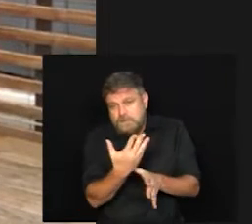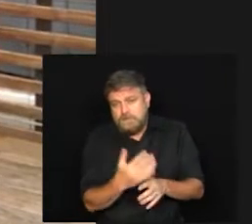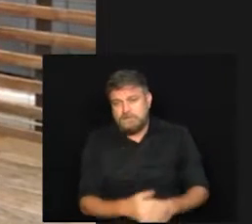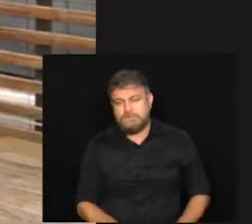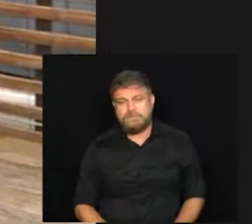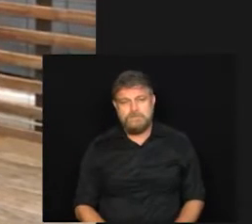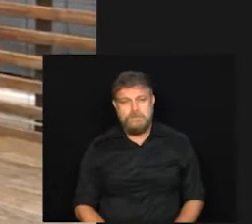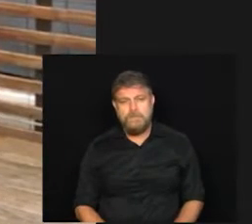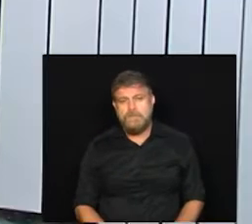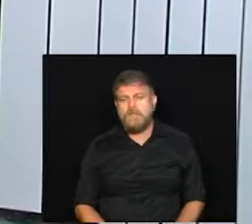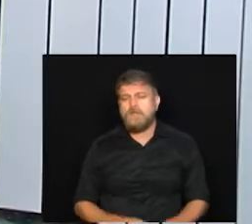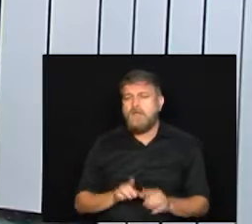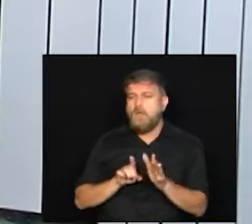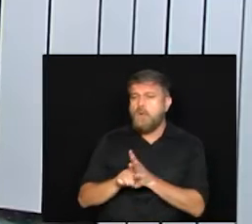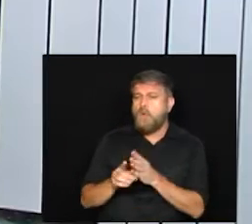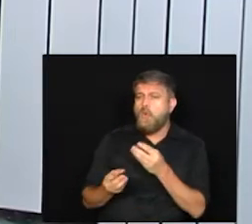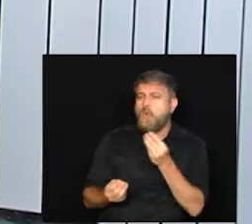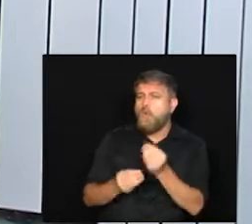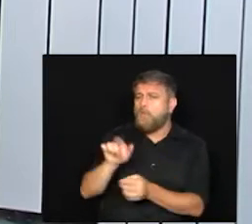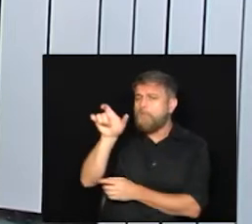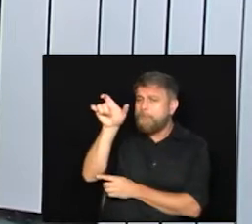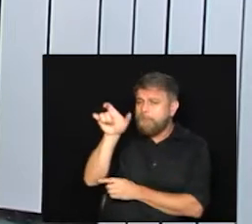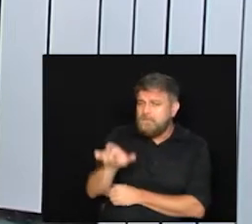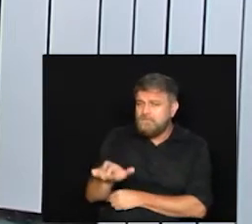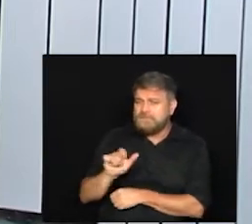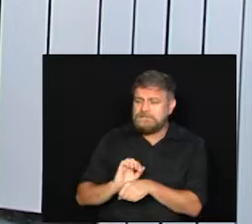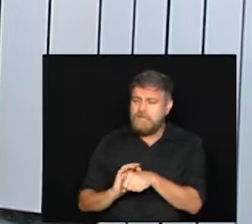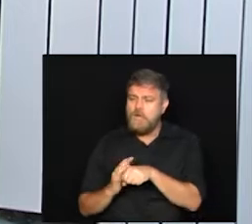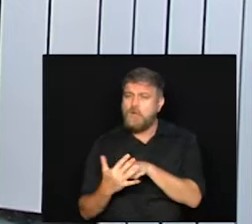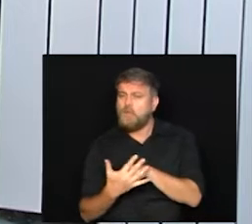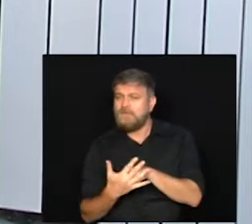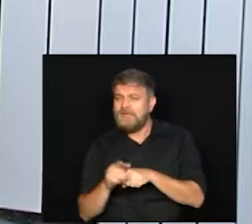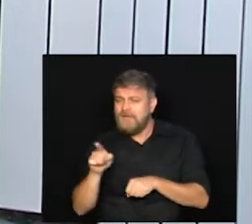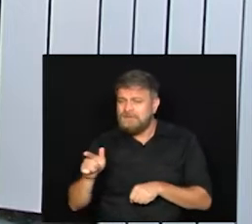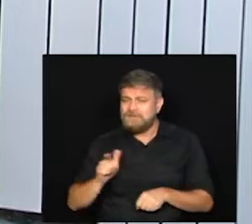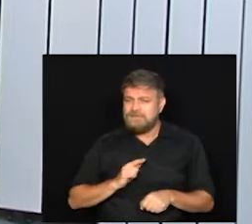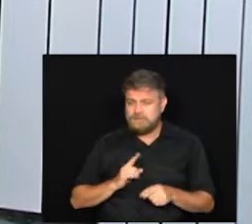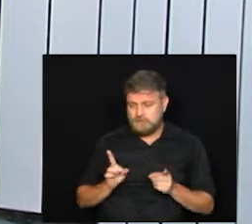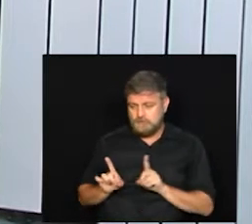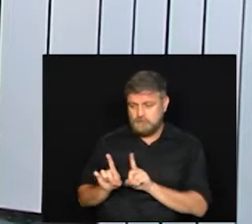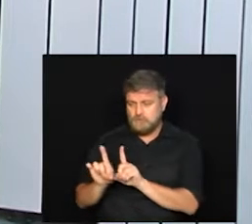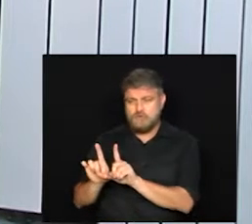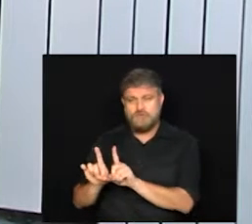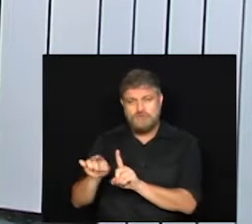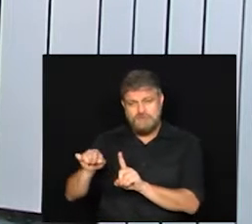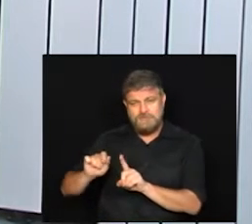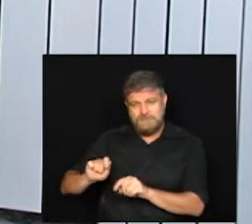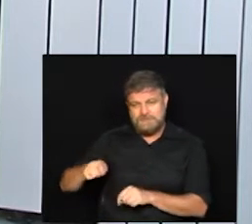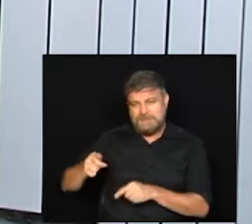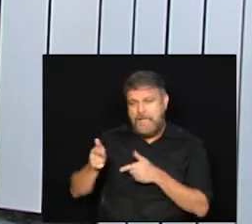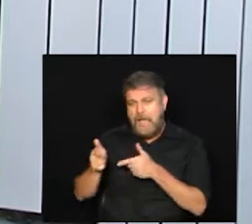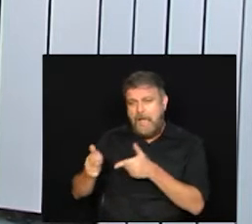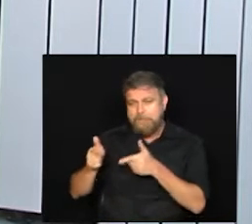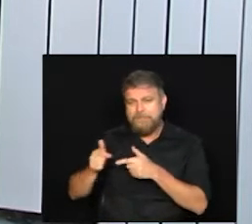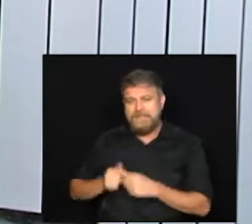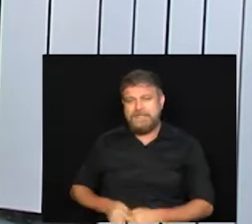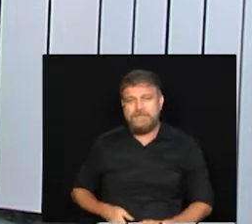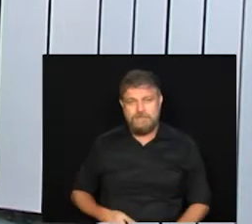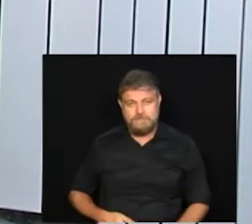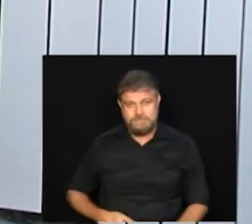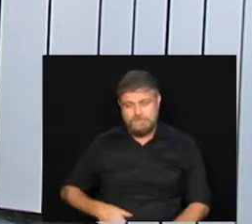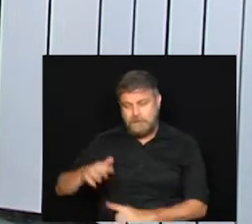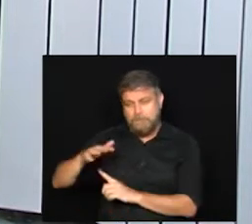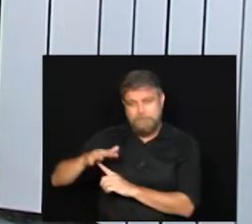que você lidou e tem lidado com a doença? Você faz dupla com o Paraná, né? Você conversa com ele, vocês